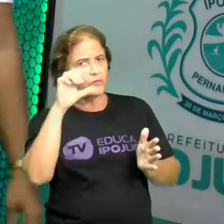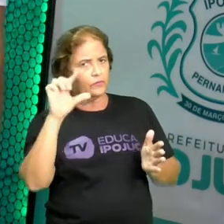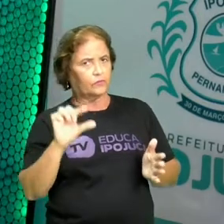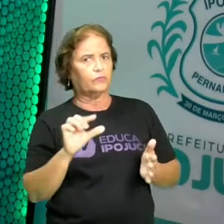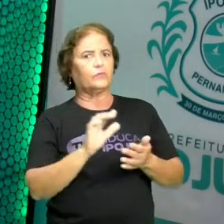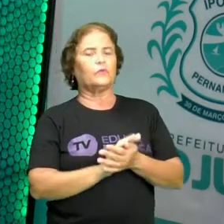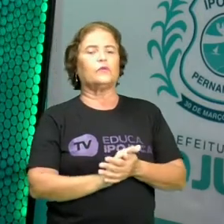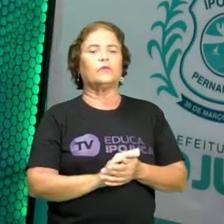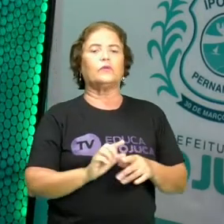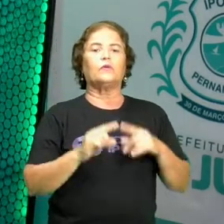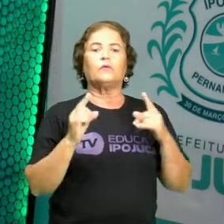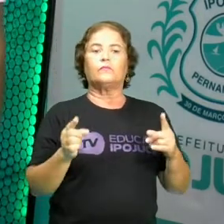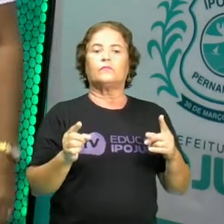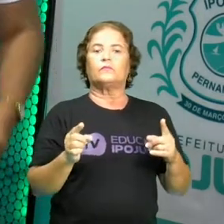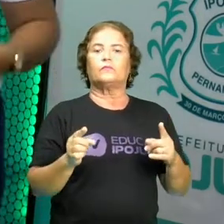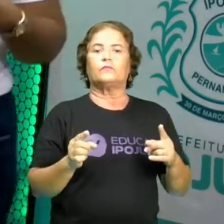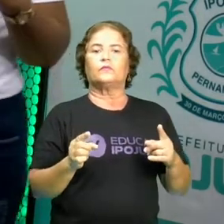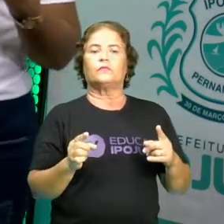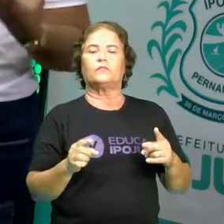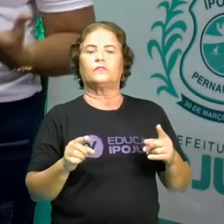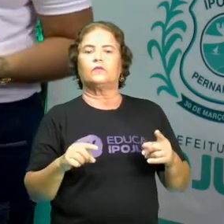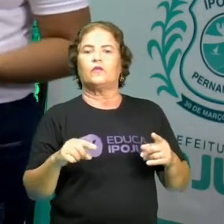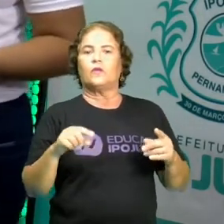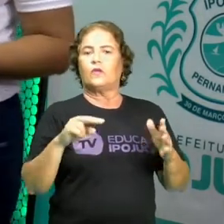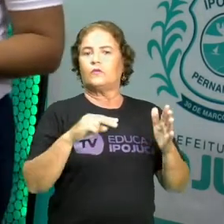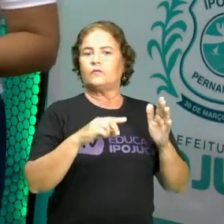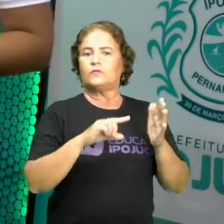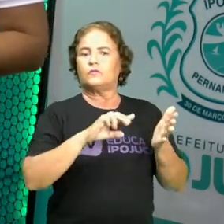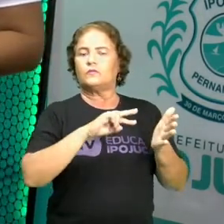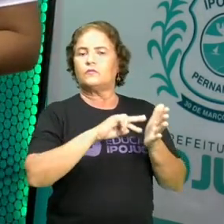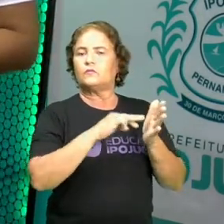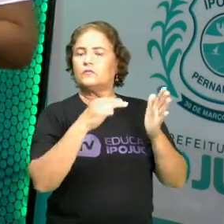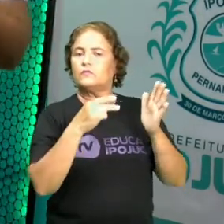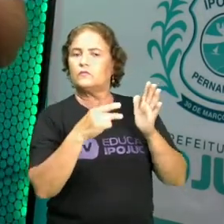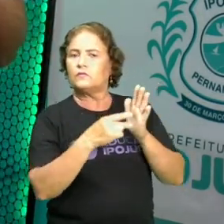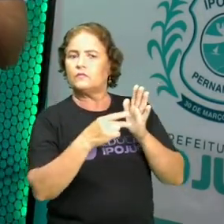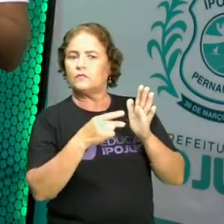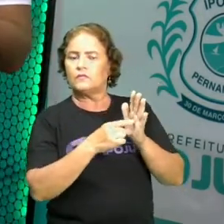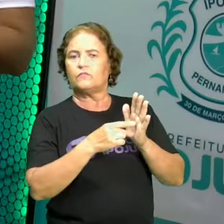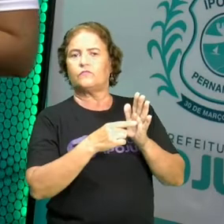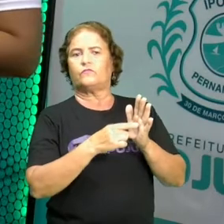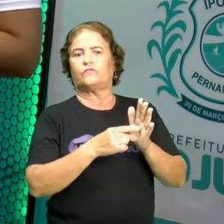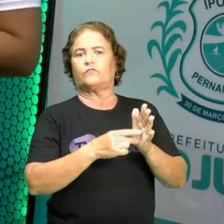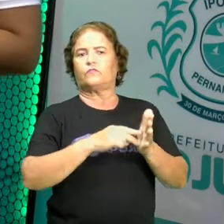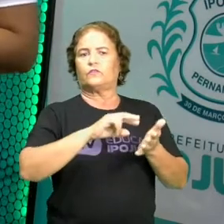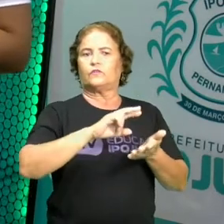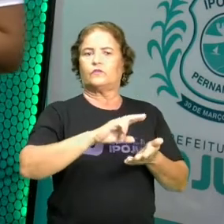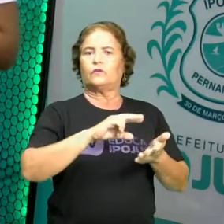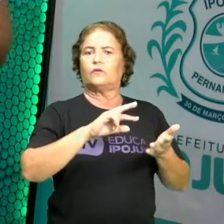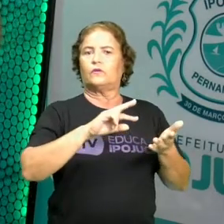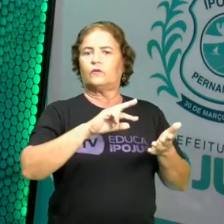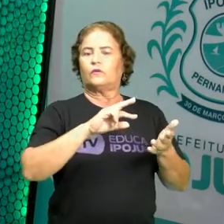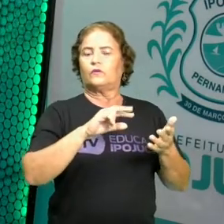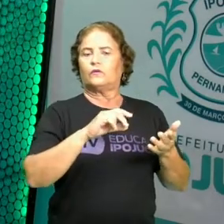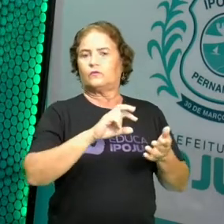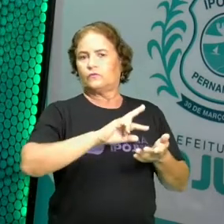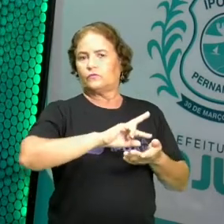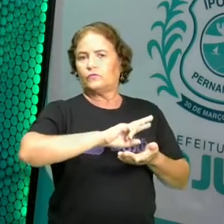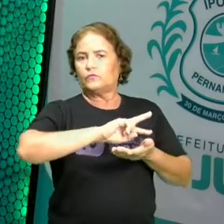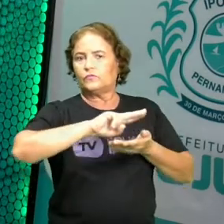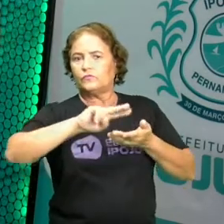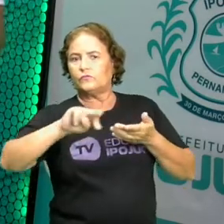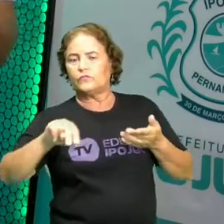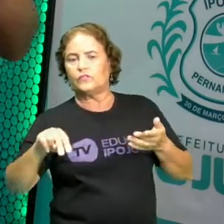que polissemia ele representa a multiplicidade do significado de uma palavra. Do grego